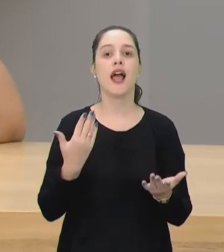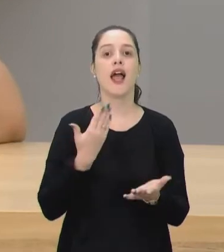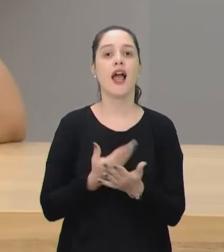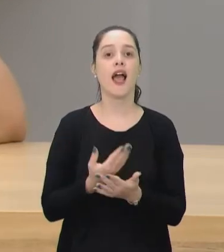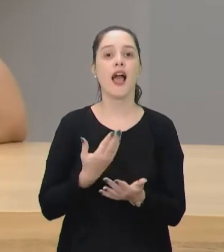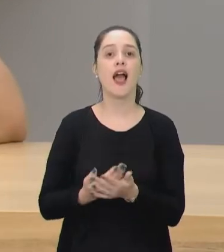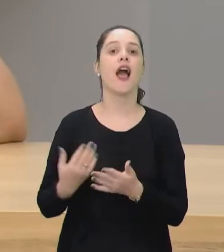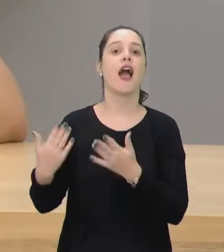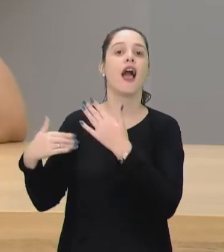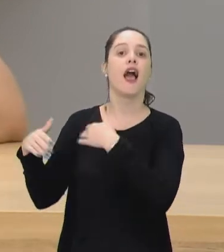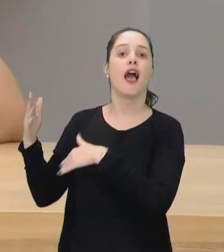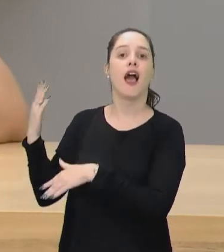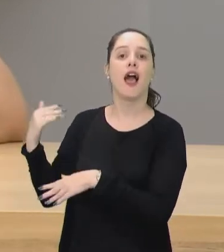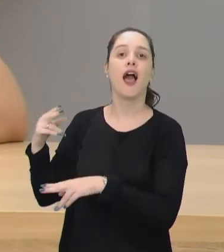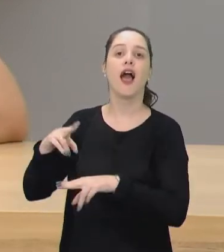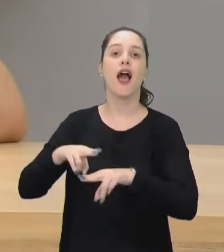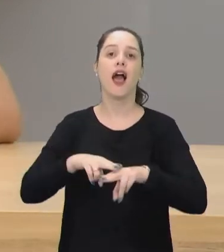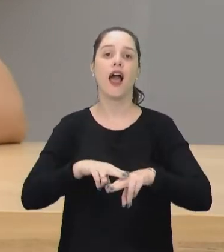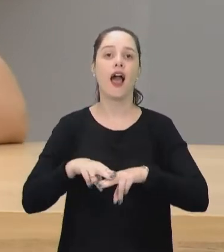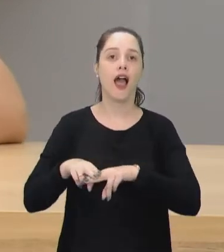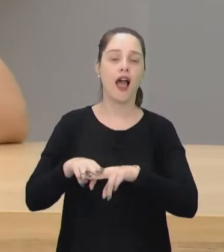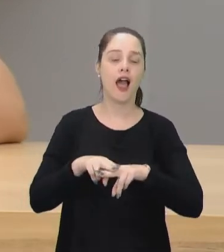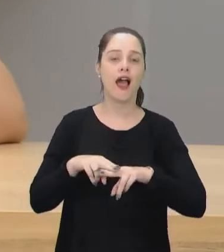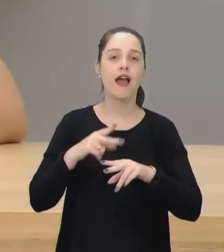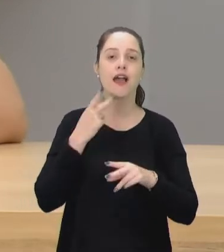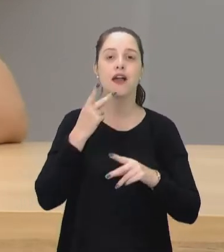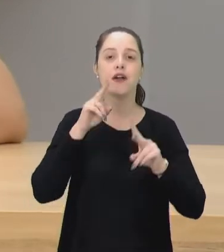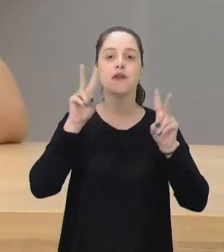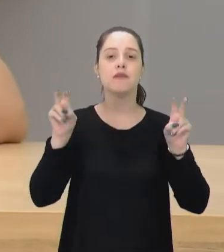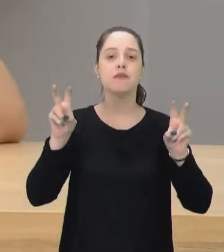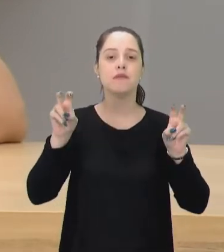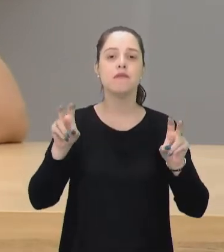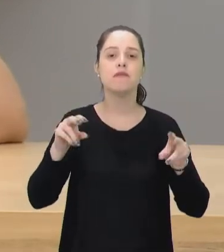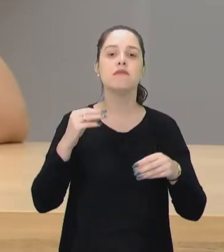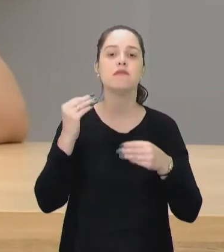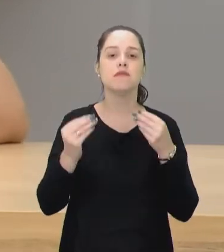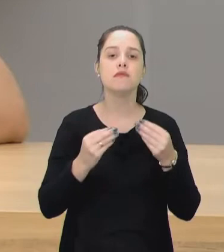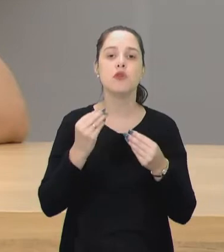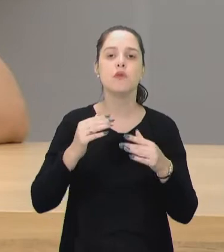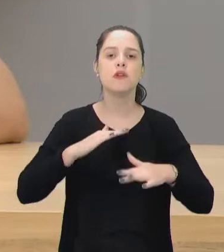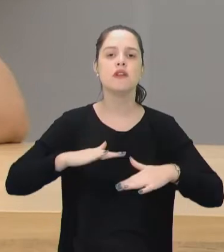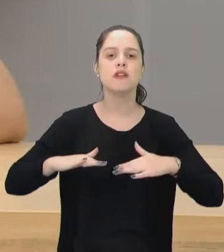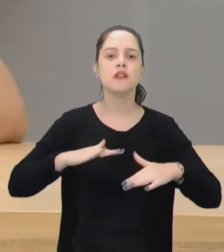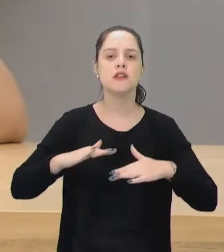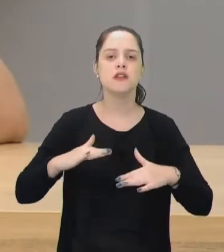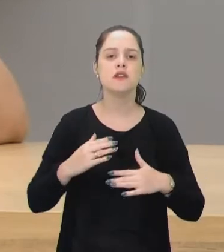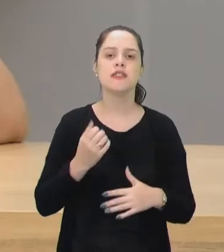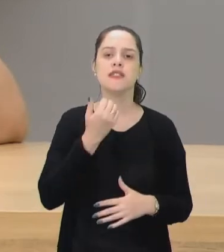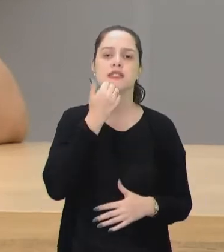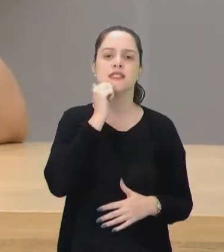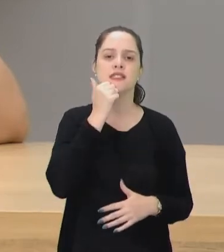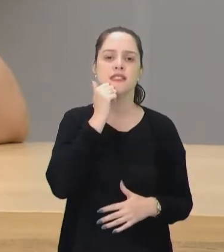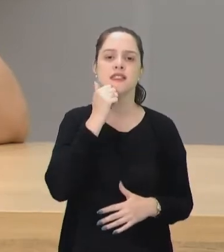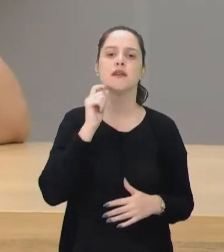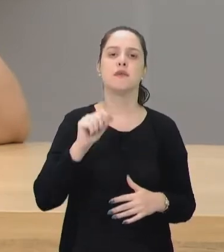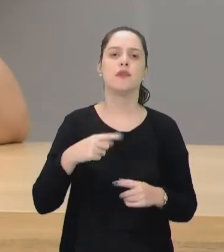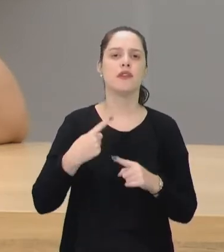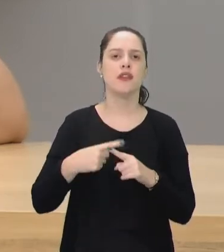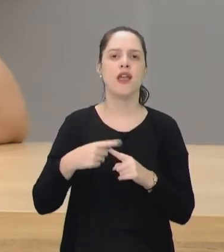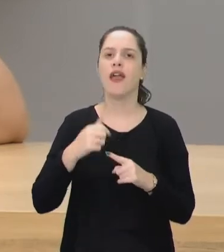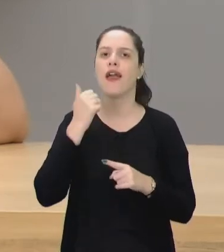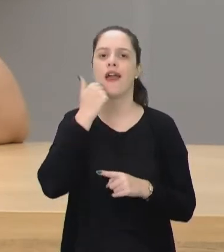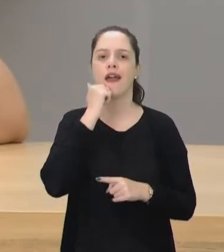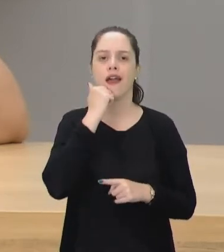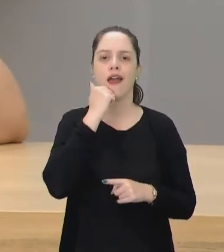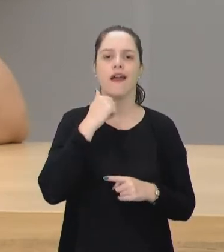a gente vai fazer uma recapitulação rápida. Nós falamos um pouquinho sobre o desenvolvimento científico, o que é ciência, como